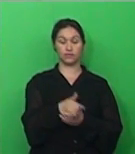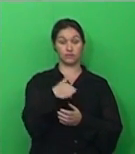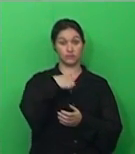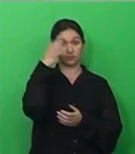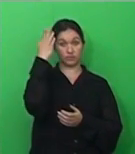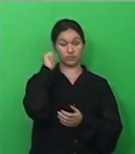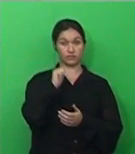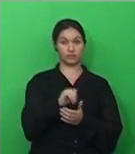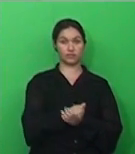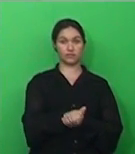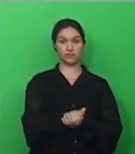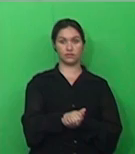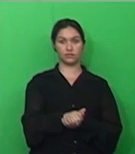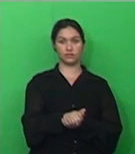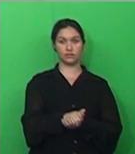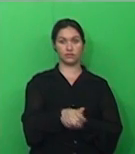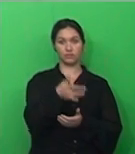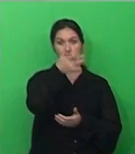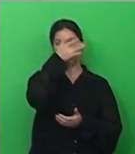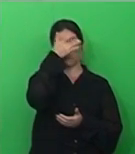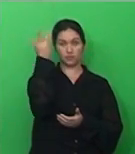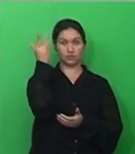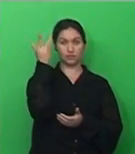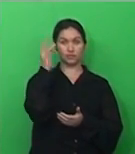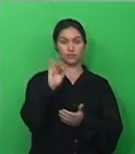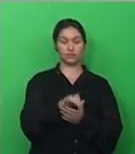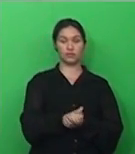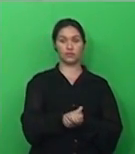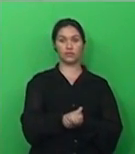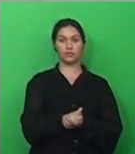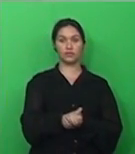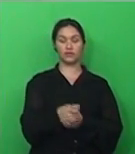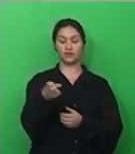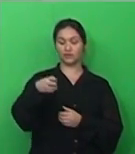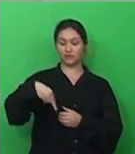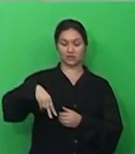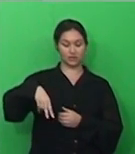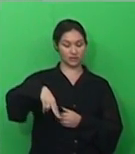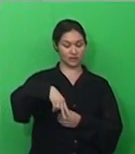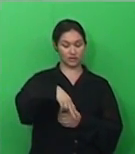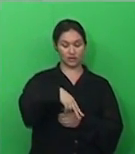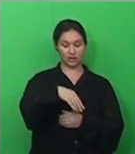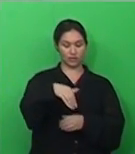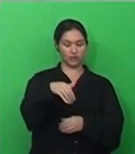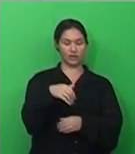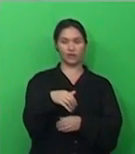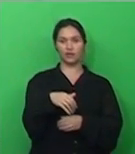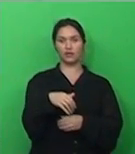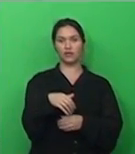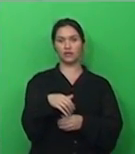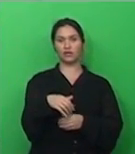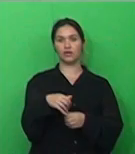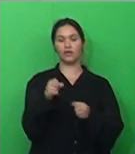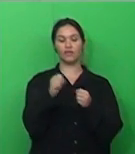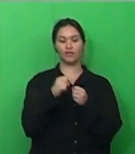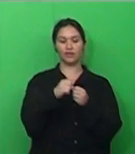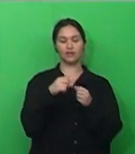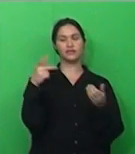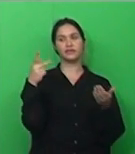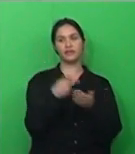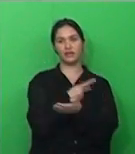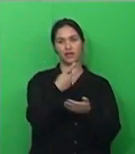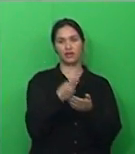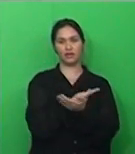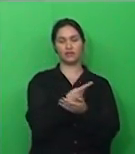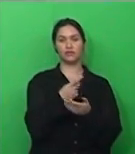às vezes os próprios pedestres atropelam, tá? Dificultam, ultrapassam onde não é faixa de pedestre, eu vou lhe conceder, onde não é faixa de